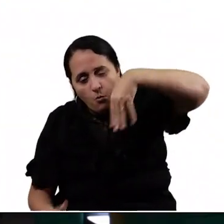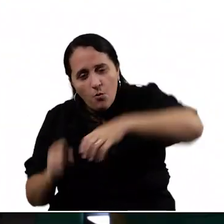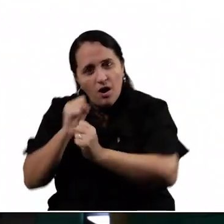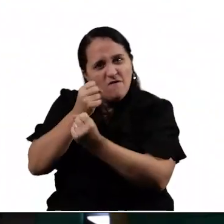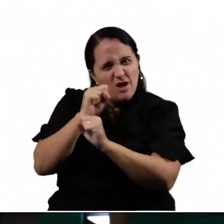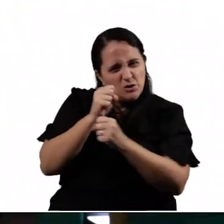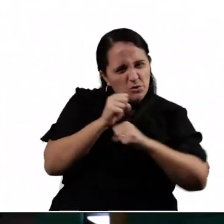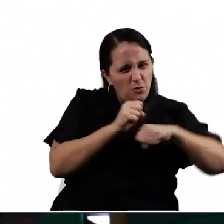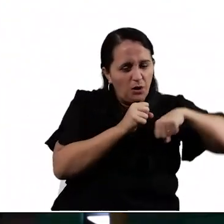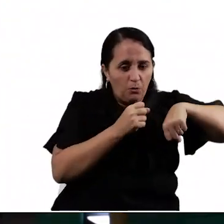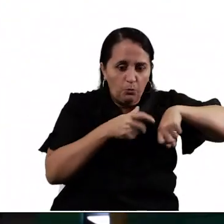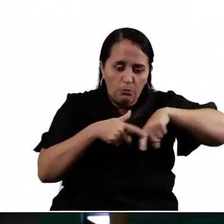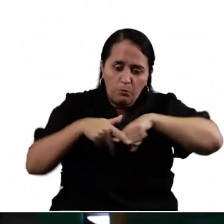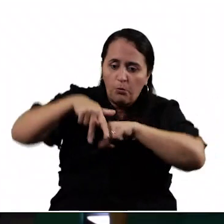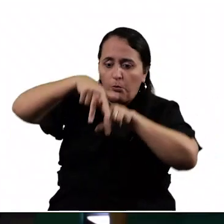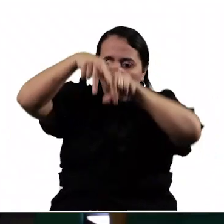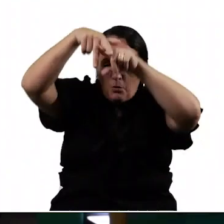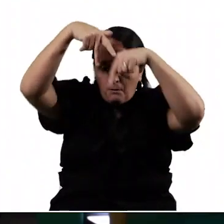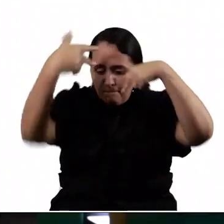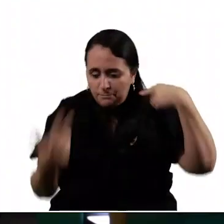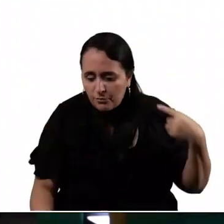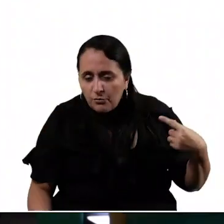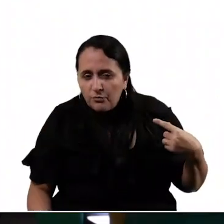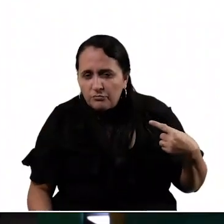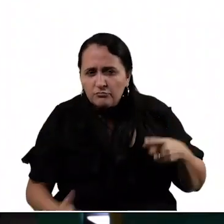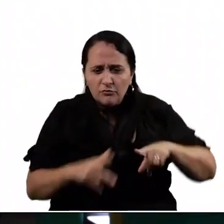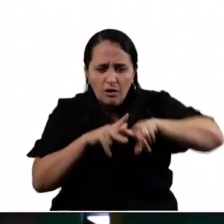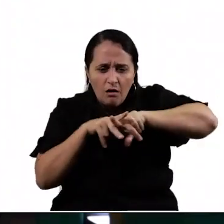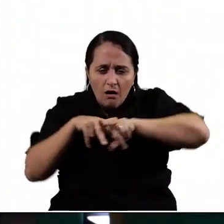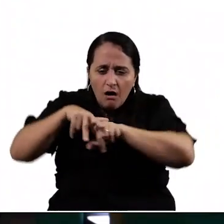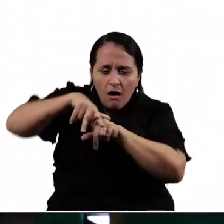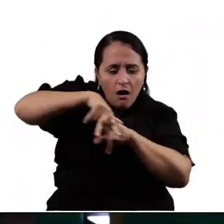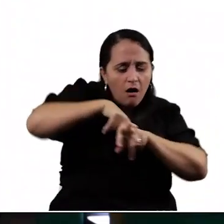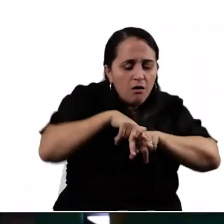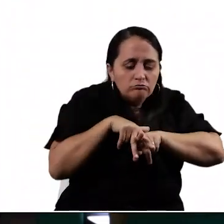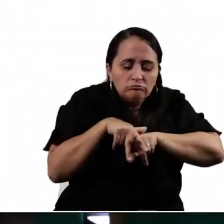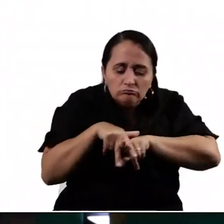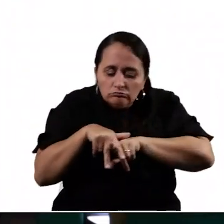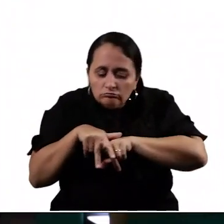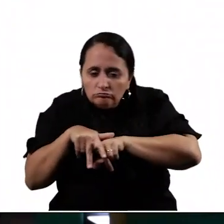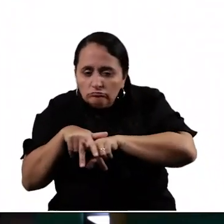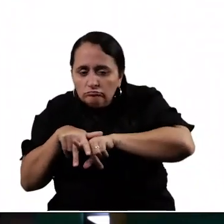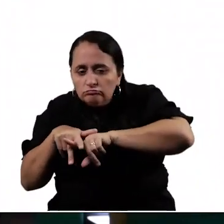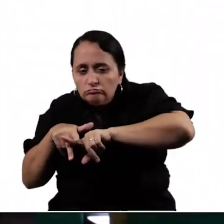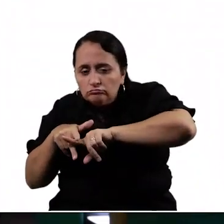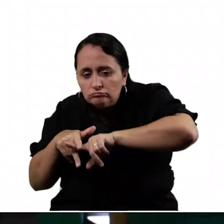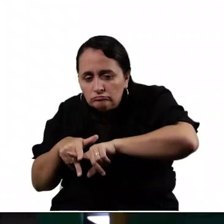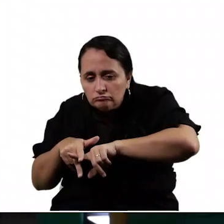ele viu que ele já estava se equilibrando melhor na vassoura que que ele fez virou o